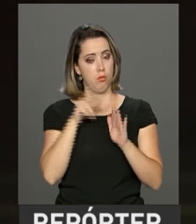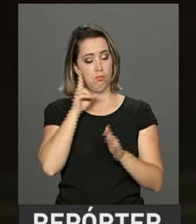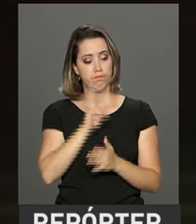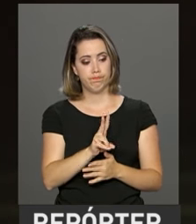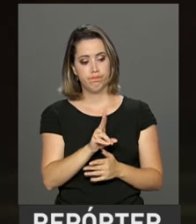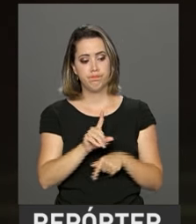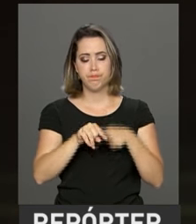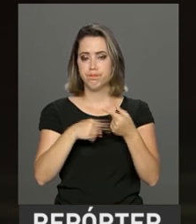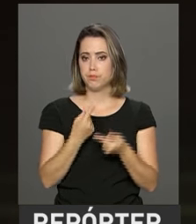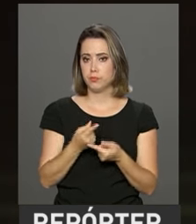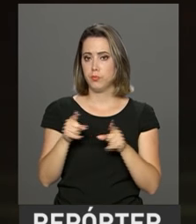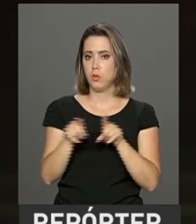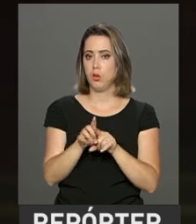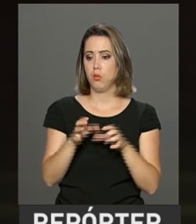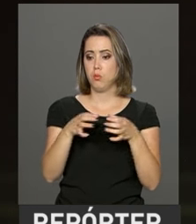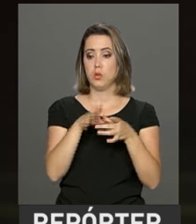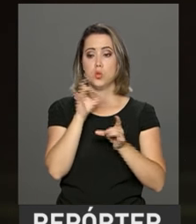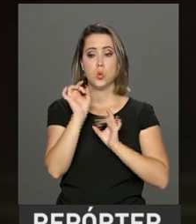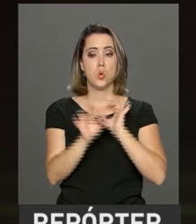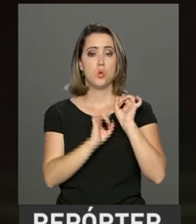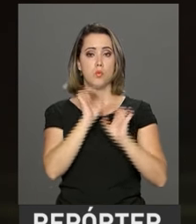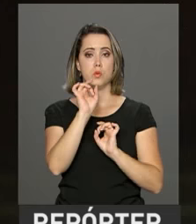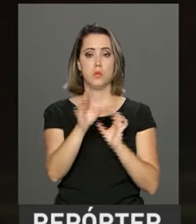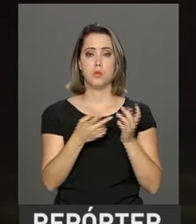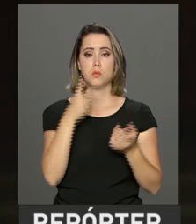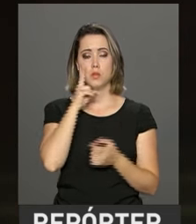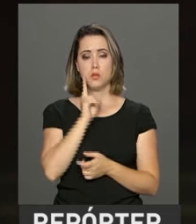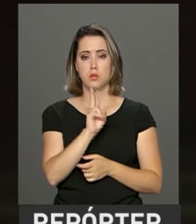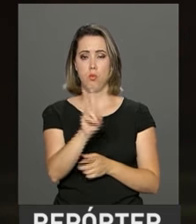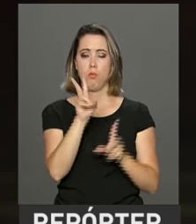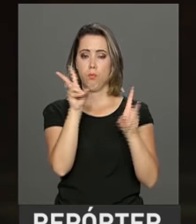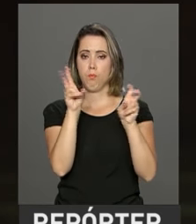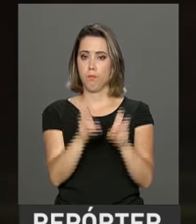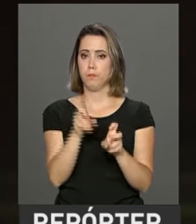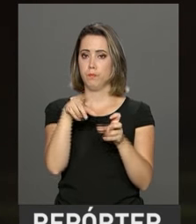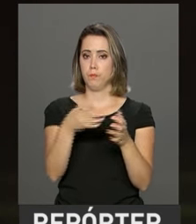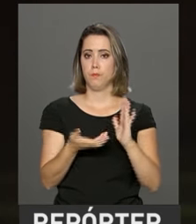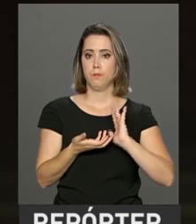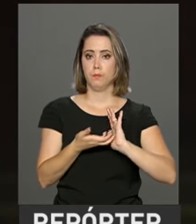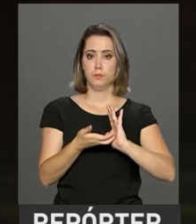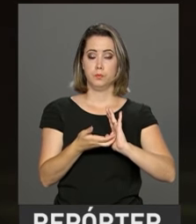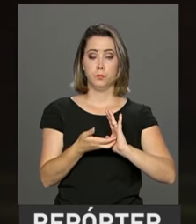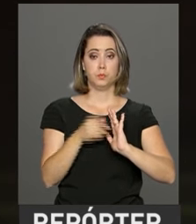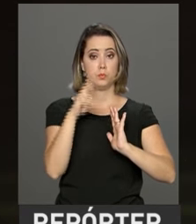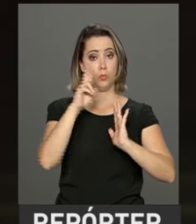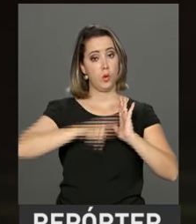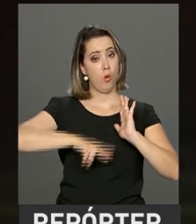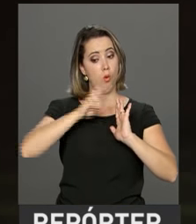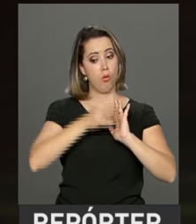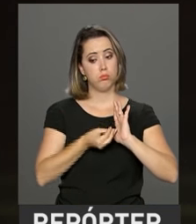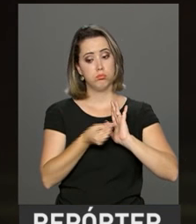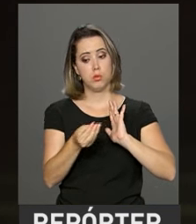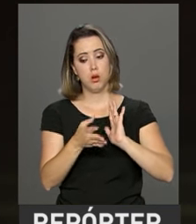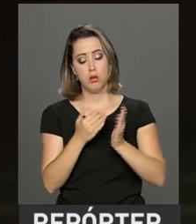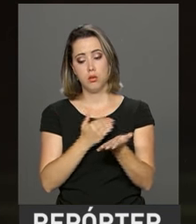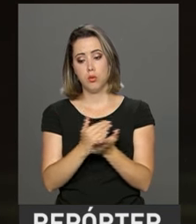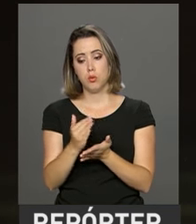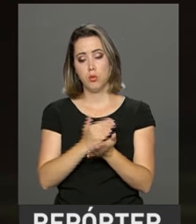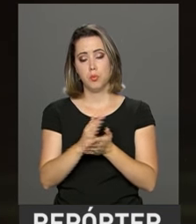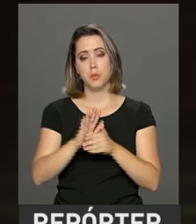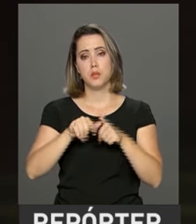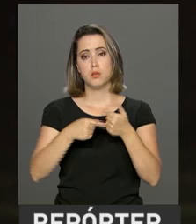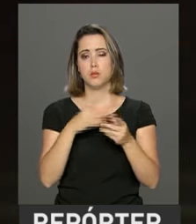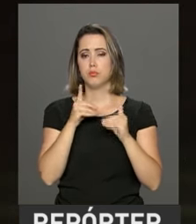aliada, e depois na comissão especial que analisa o tema na Câmara. O relatório vai começar então a